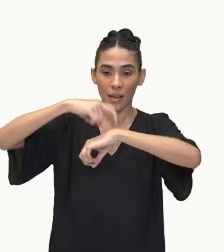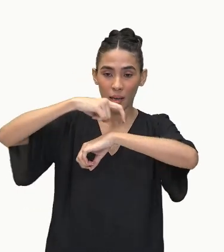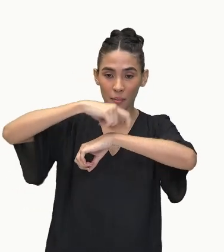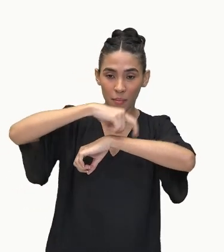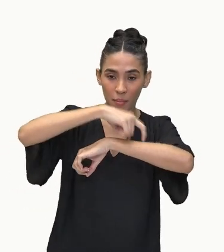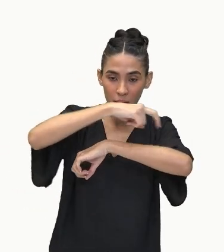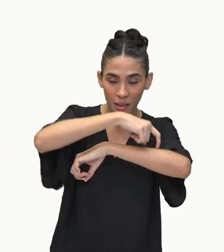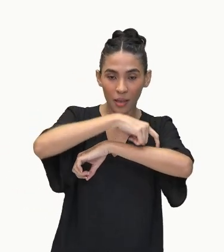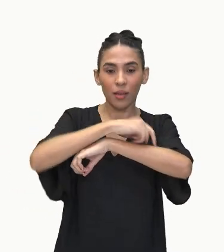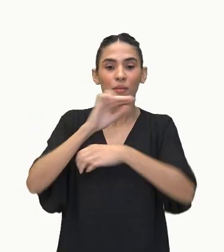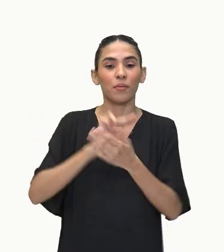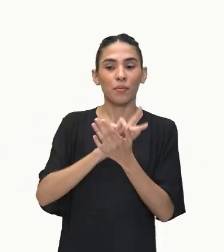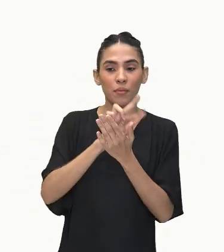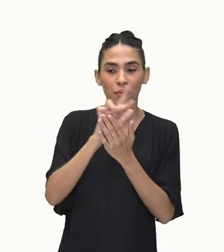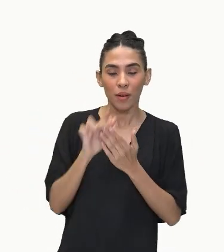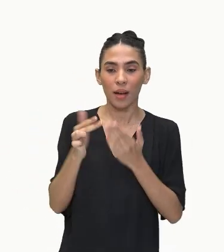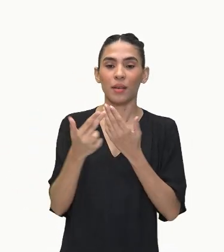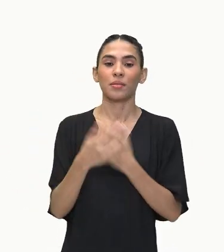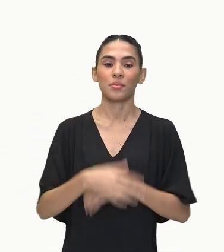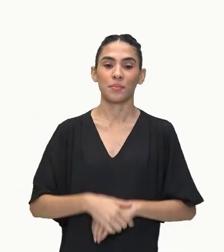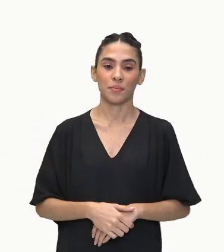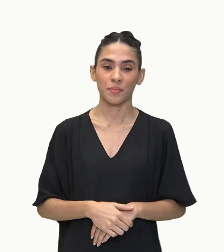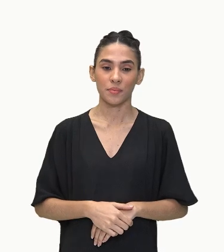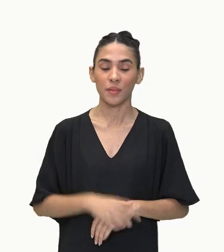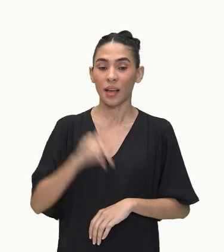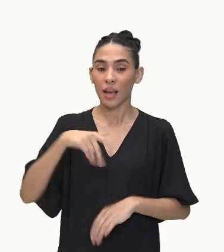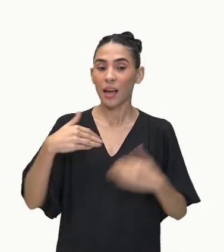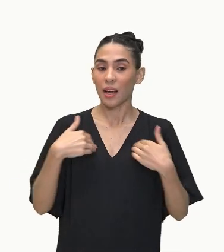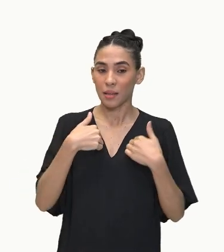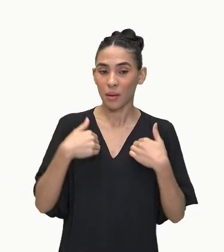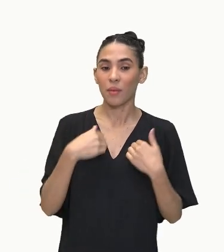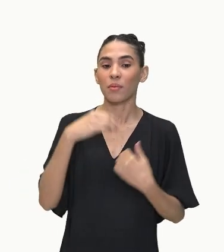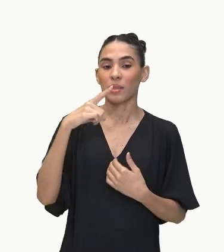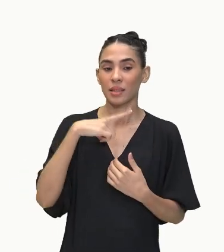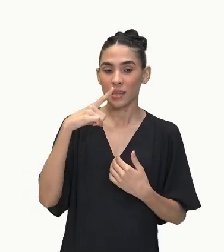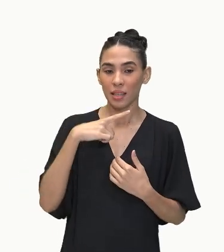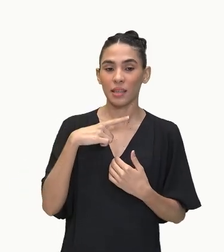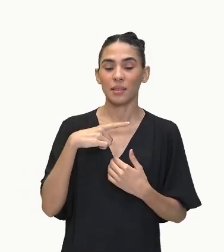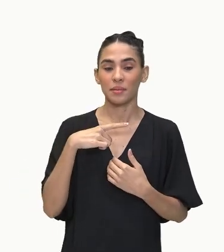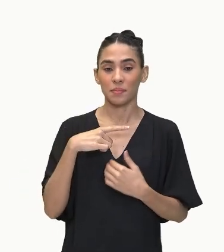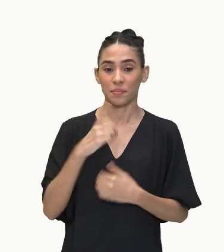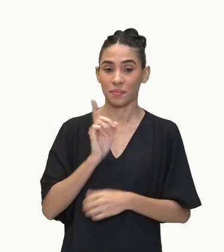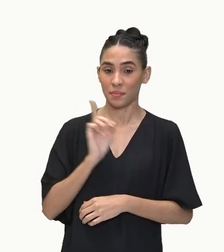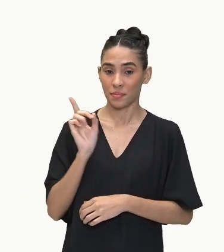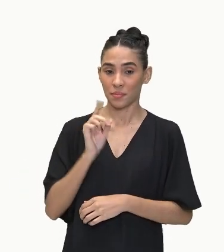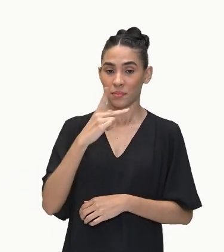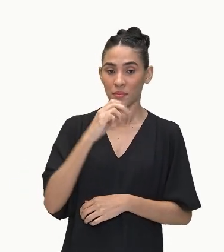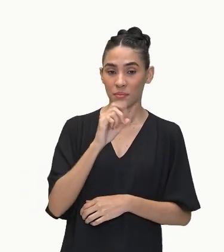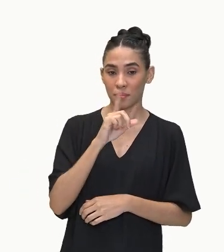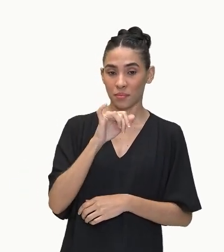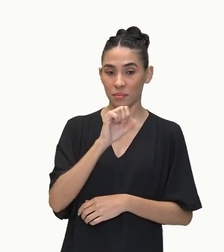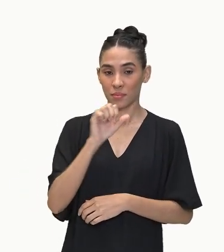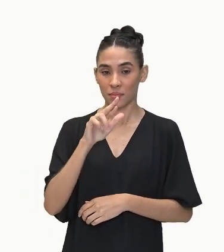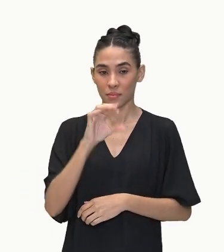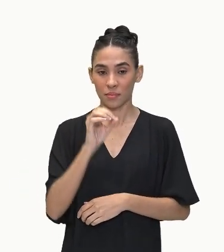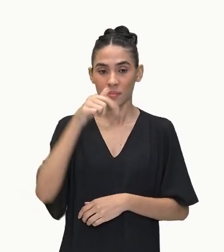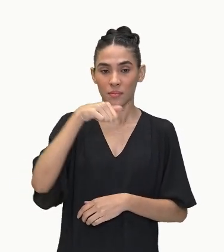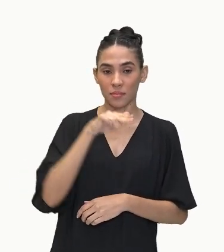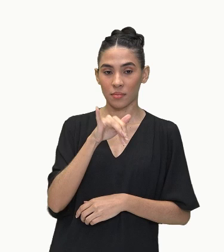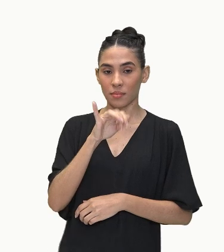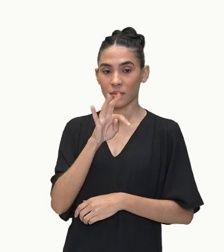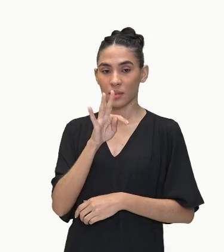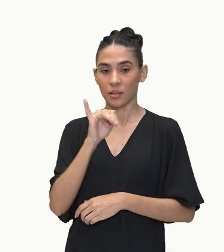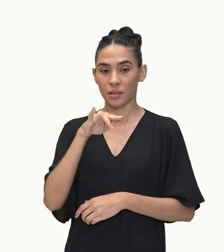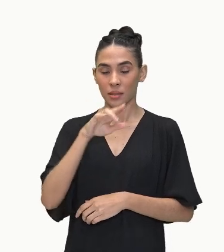lagosta. Então, são animais que têm esse polissacarídeo. E a quitina é um